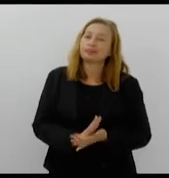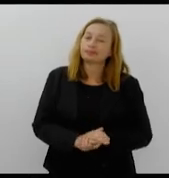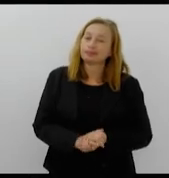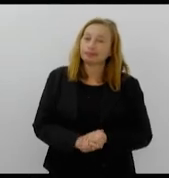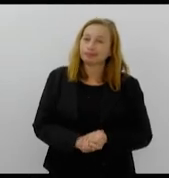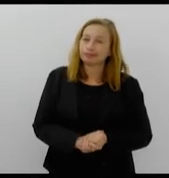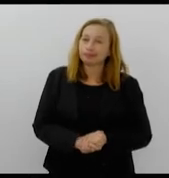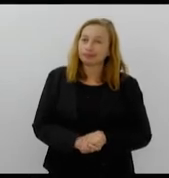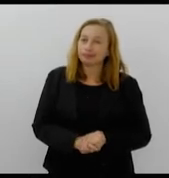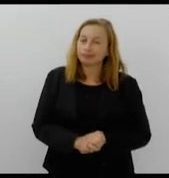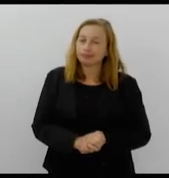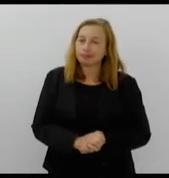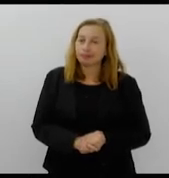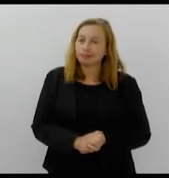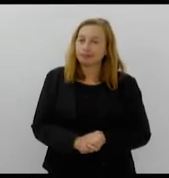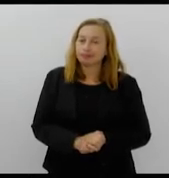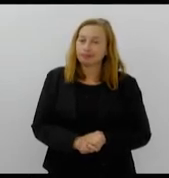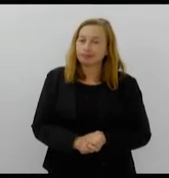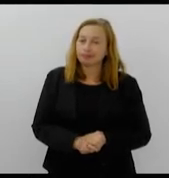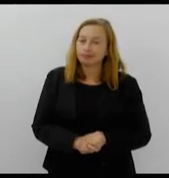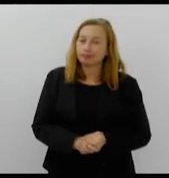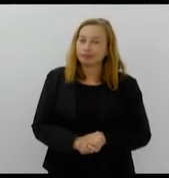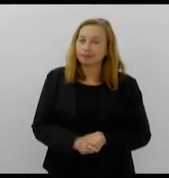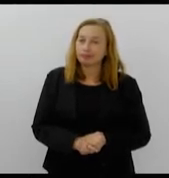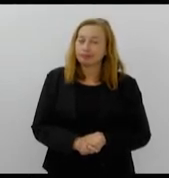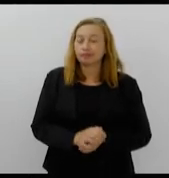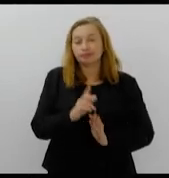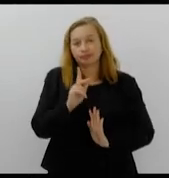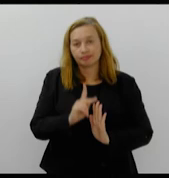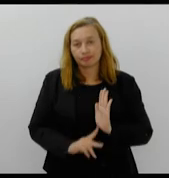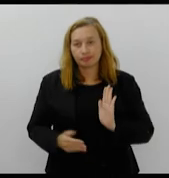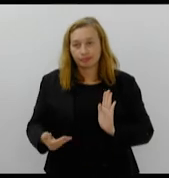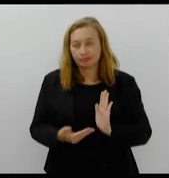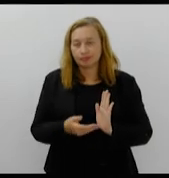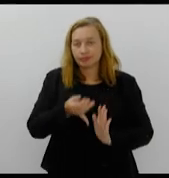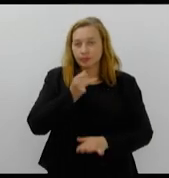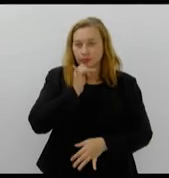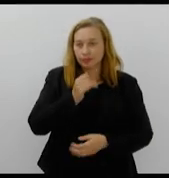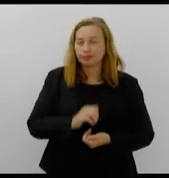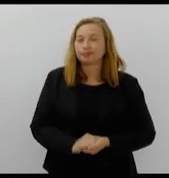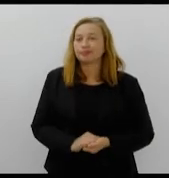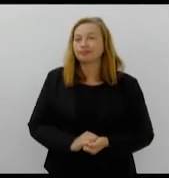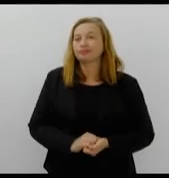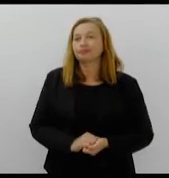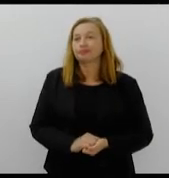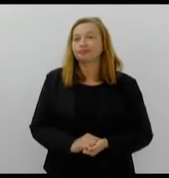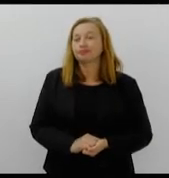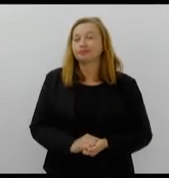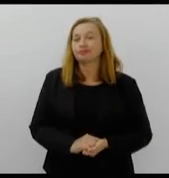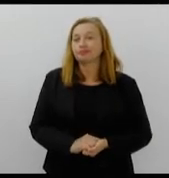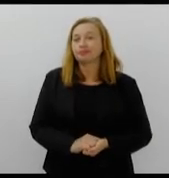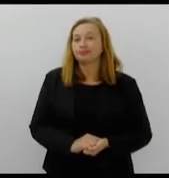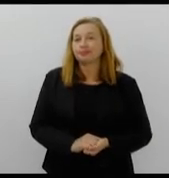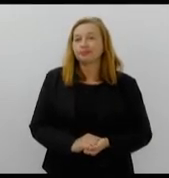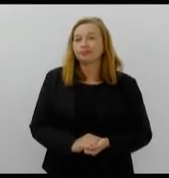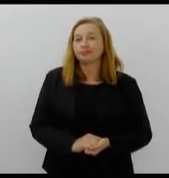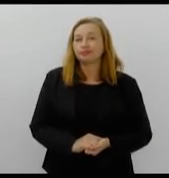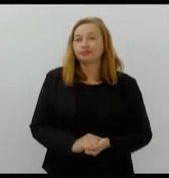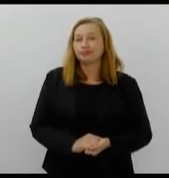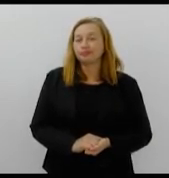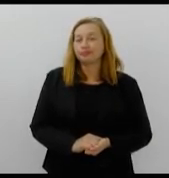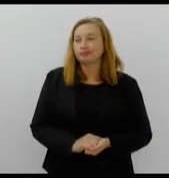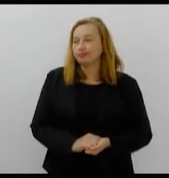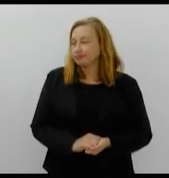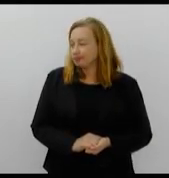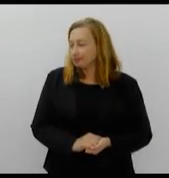Algumas nuances desse projeto, por exemplo, é considerar o